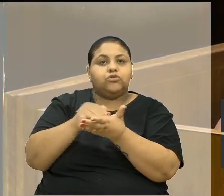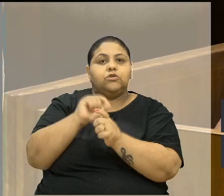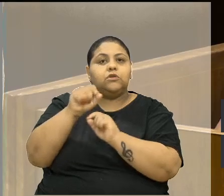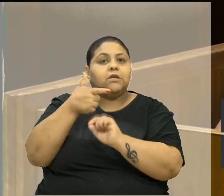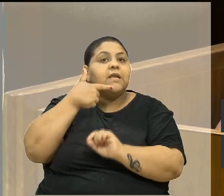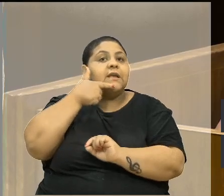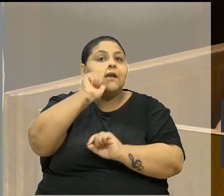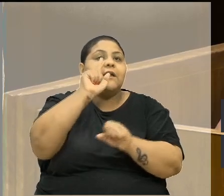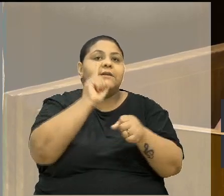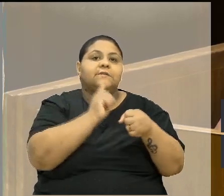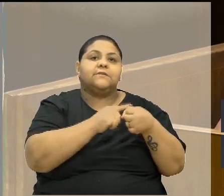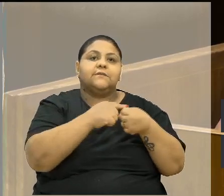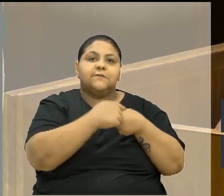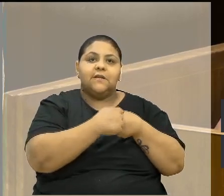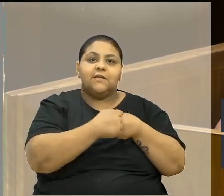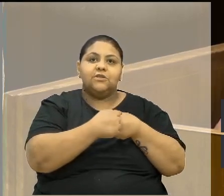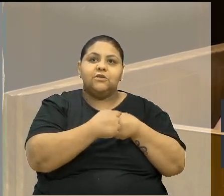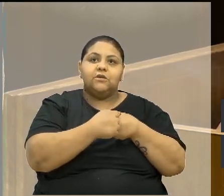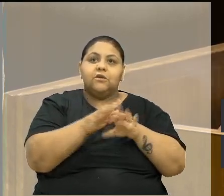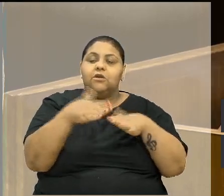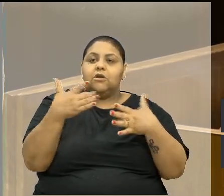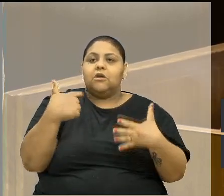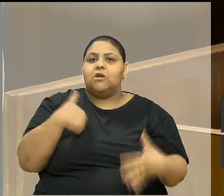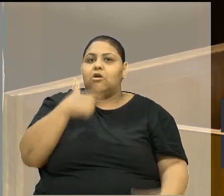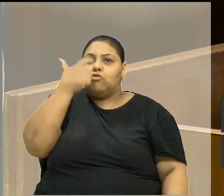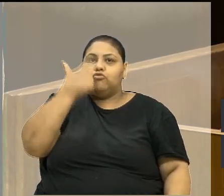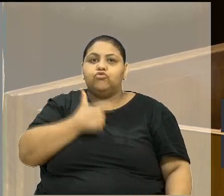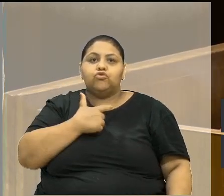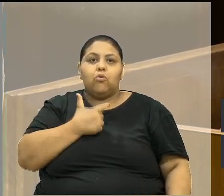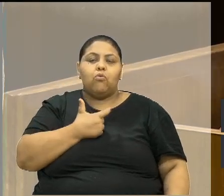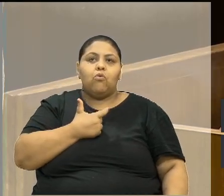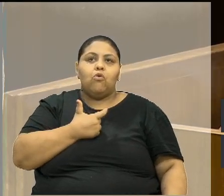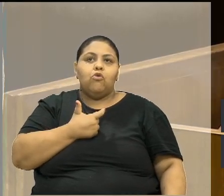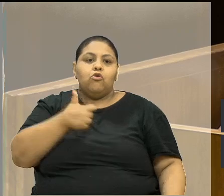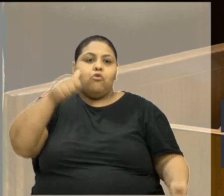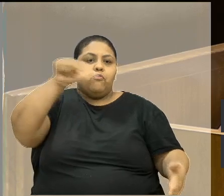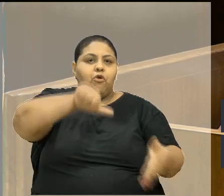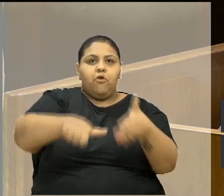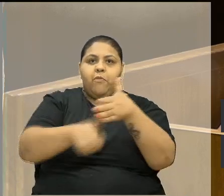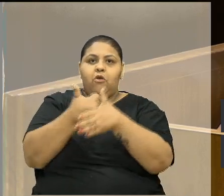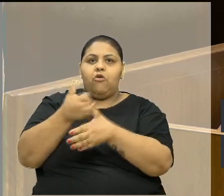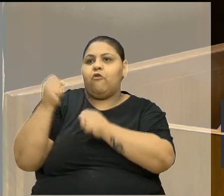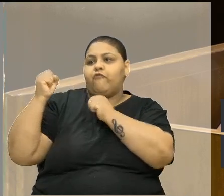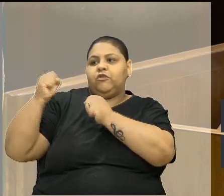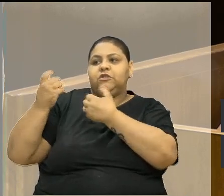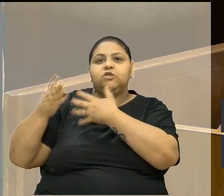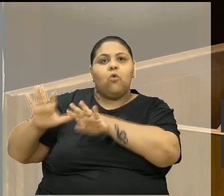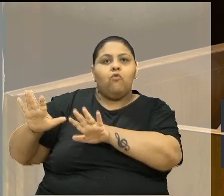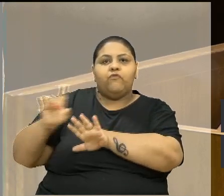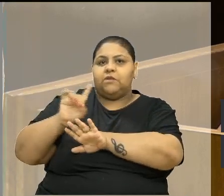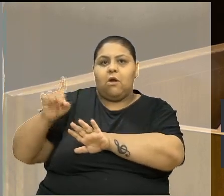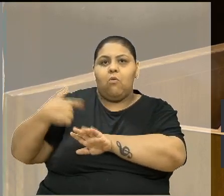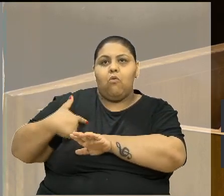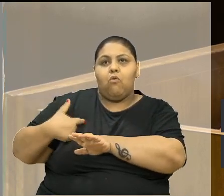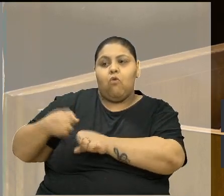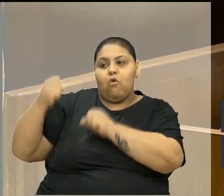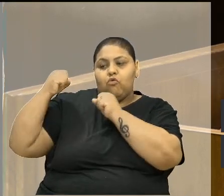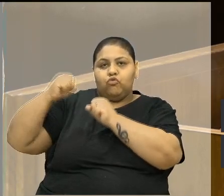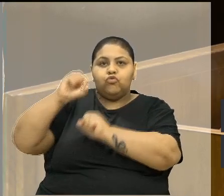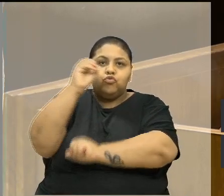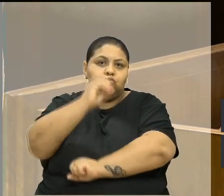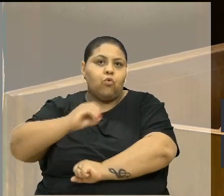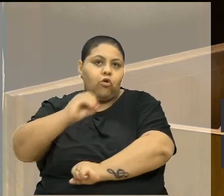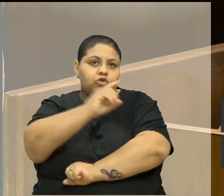a cidade. Quem ganha é o município. Então eu não sou do quanto pior melhor e não vou torcer contra. Eu torço para que seja um ótimo